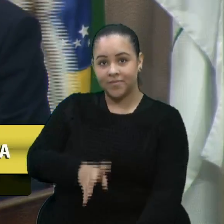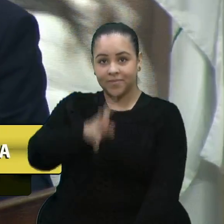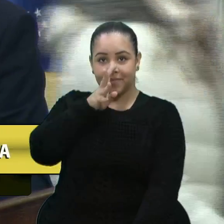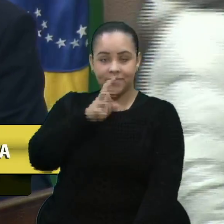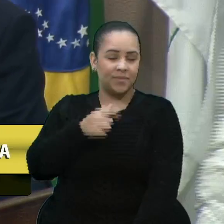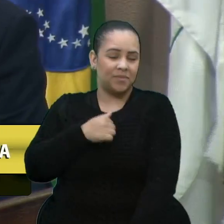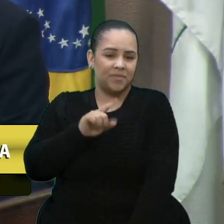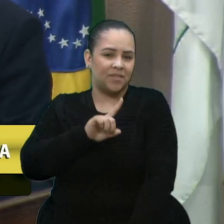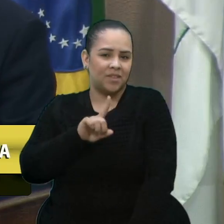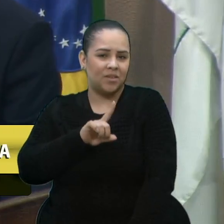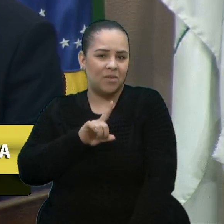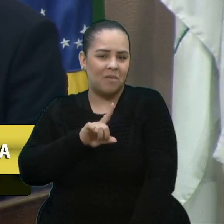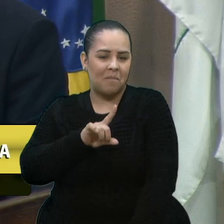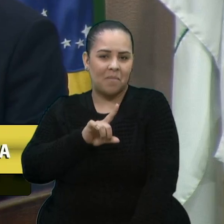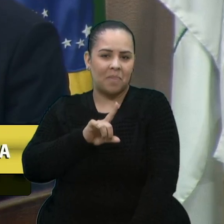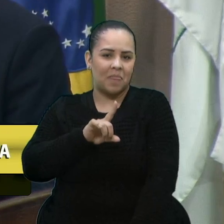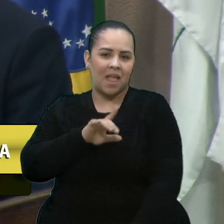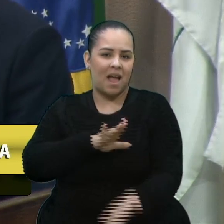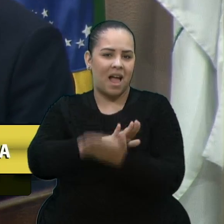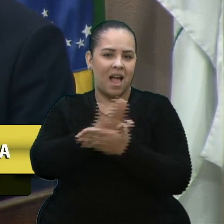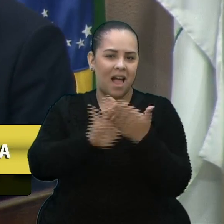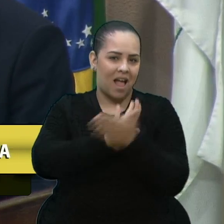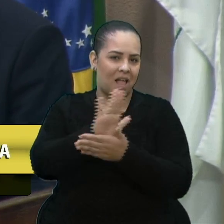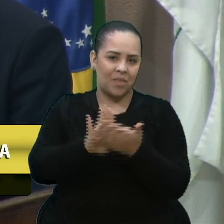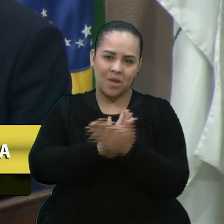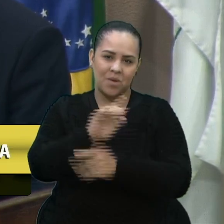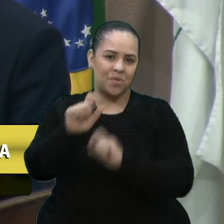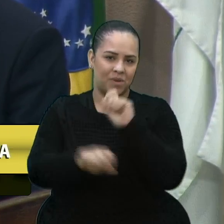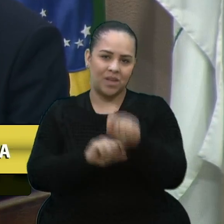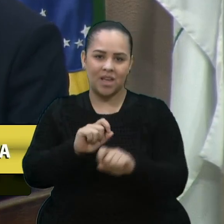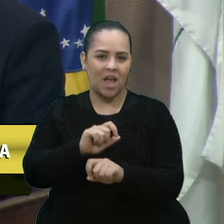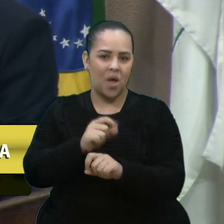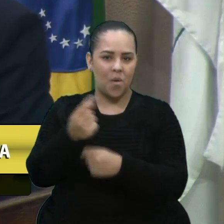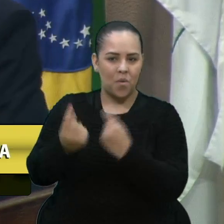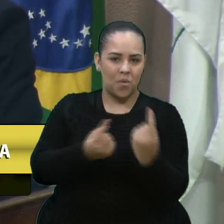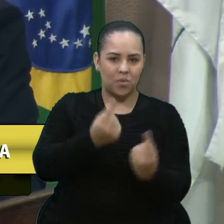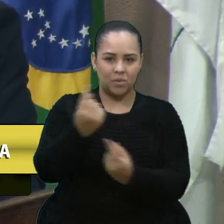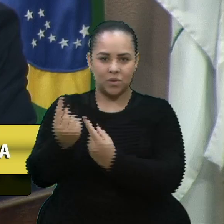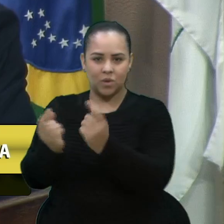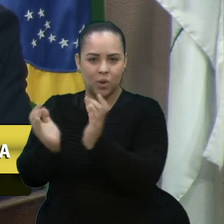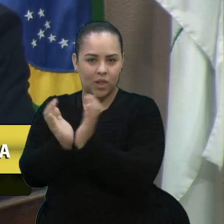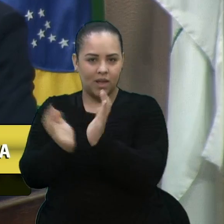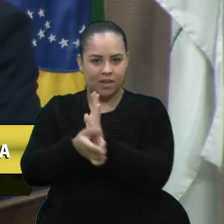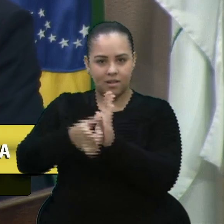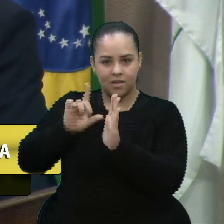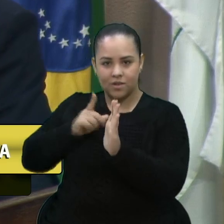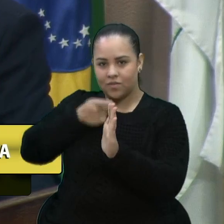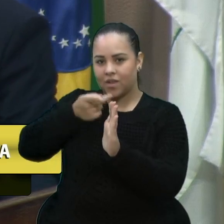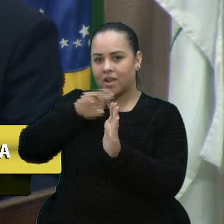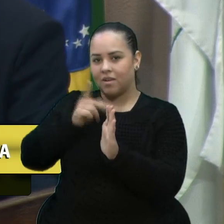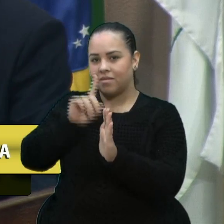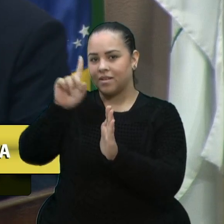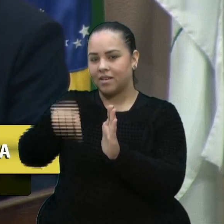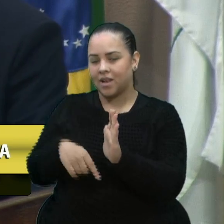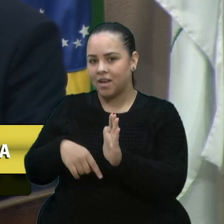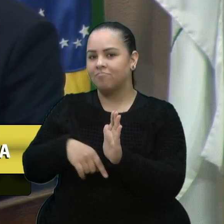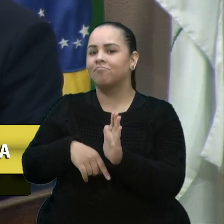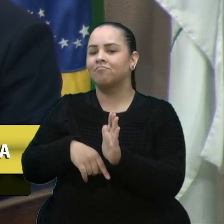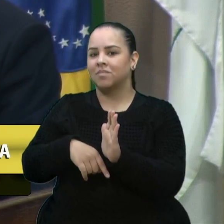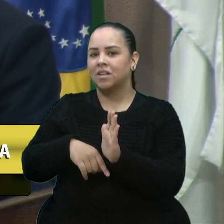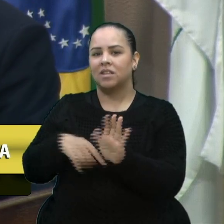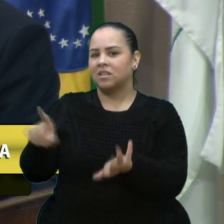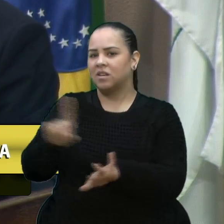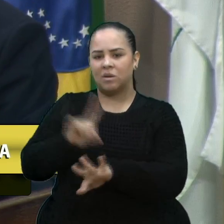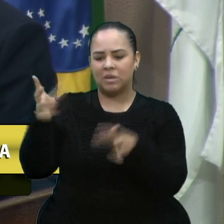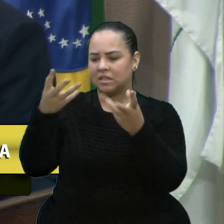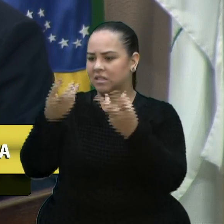nada mais, nada menos do que já alguns colegas que me precederam aqui na tribuna fizeram, que é a indignação a respeito da